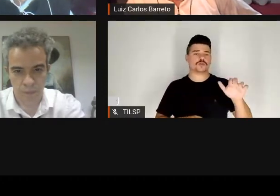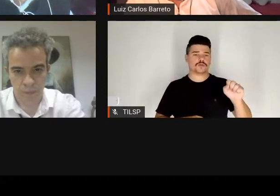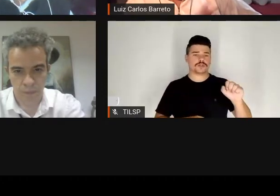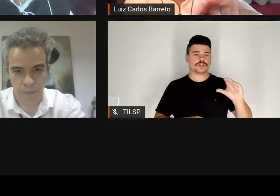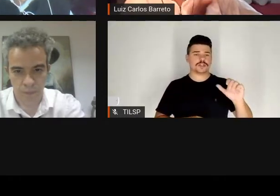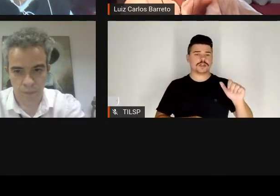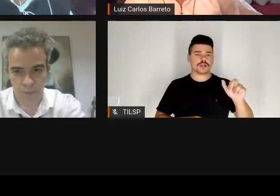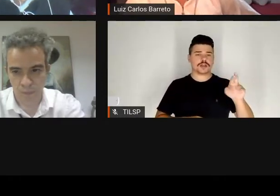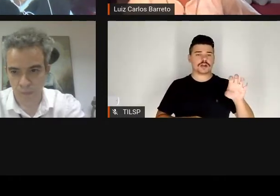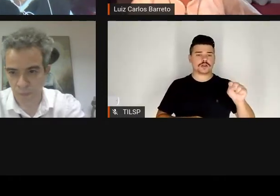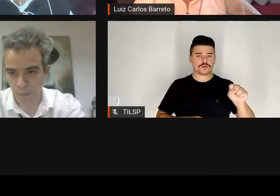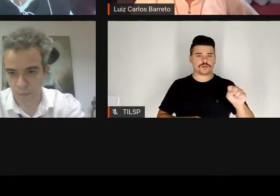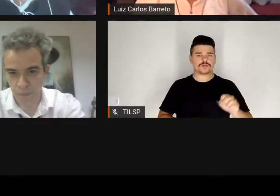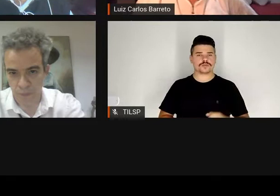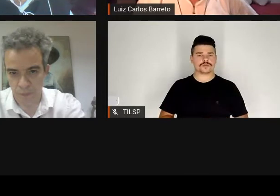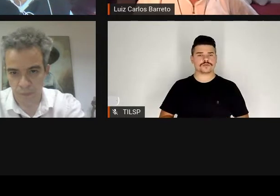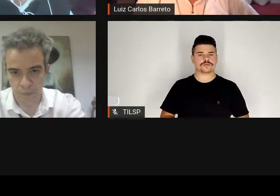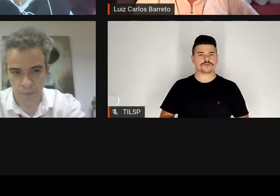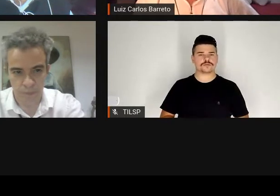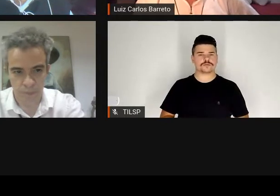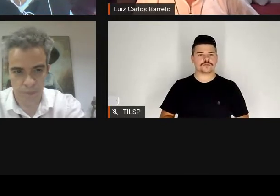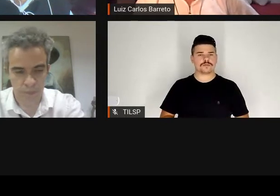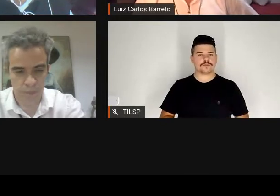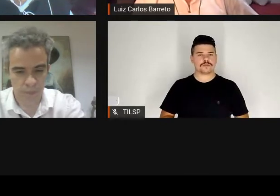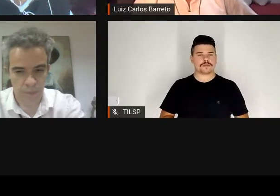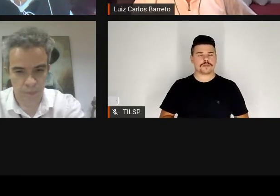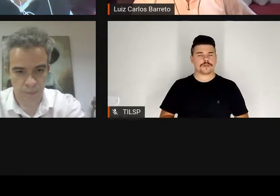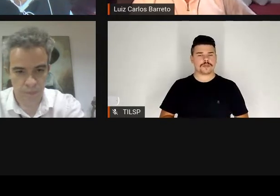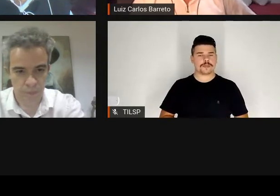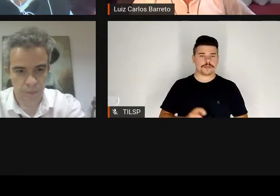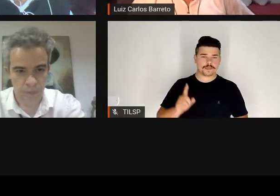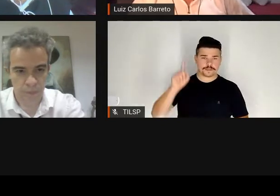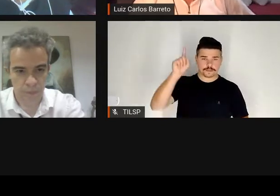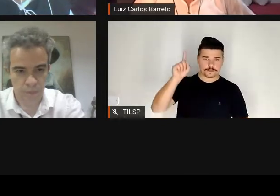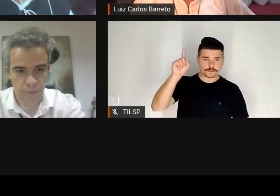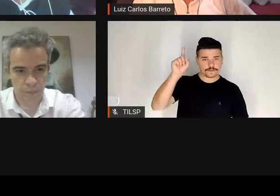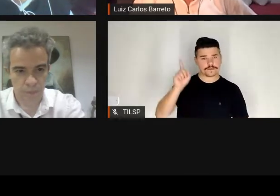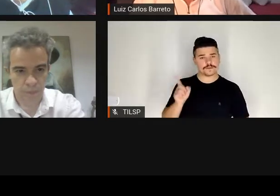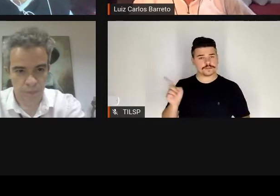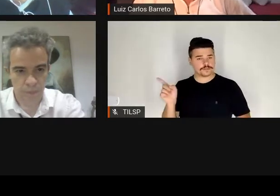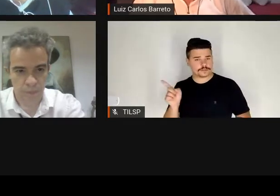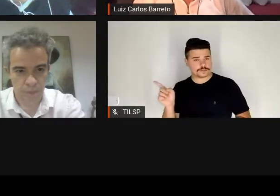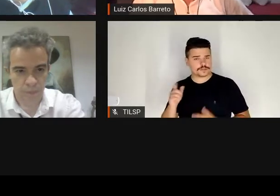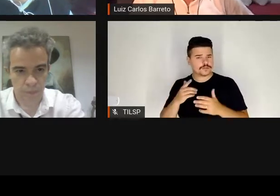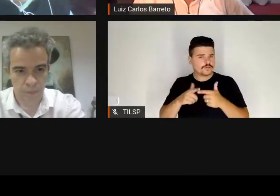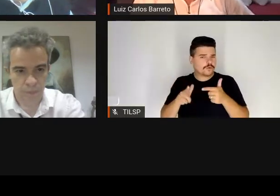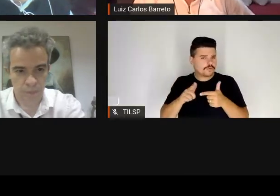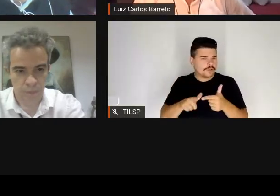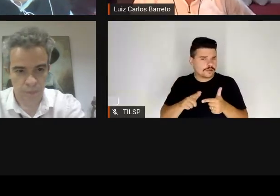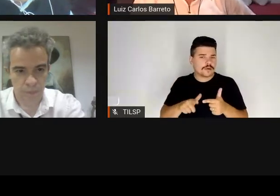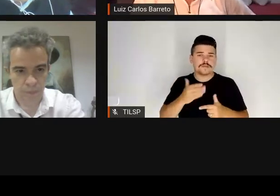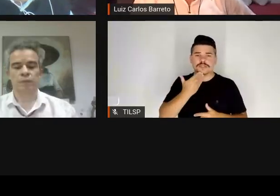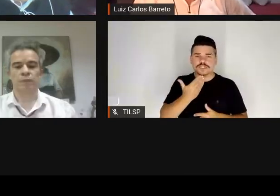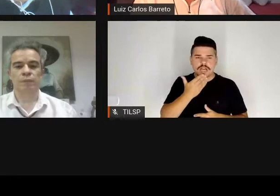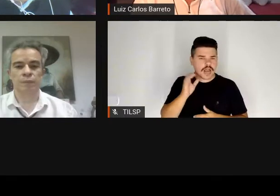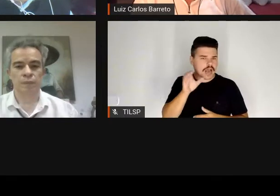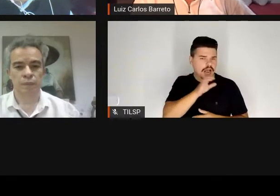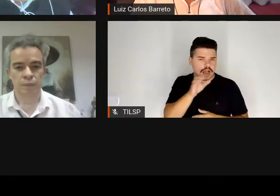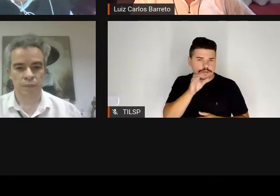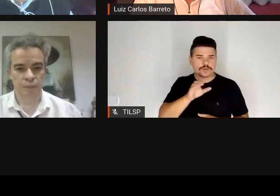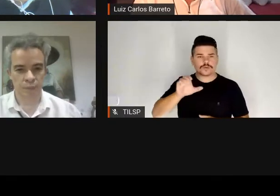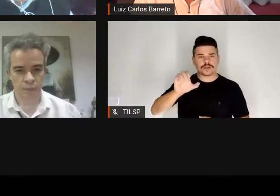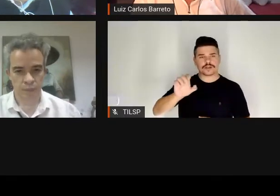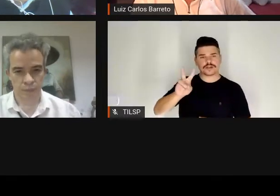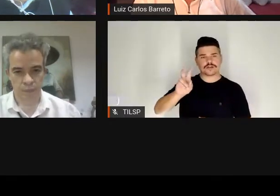Aqui está tudo talvez, legal. Talvez, então, pedir um pouco, nesse momento, que o Evandro talvez falasse um